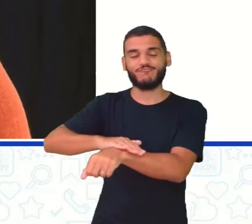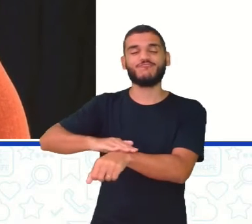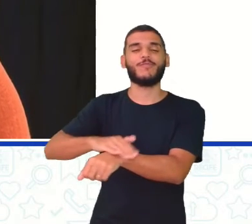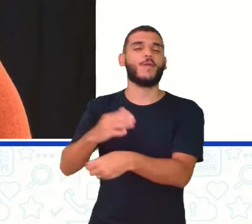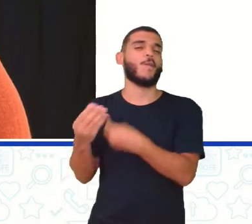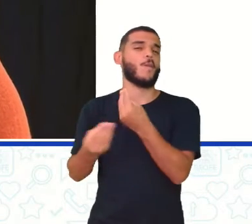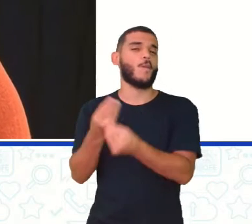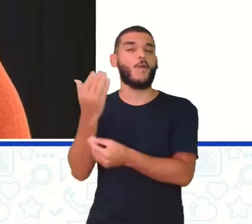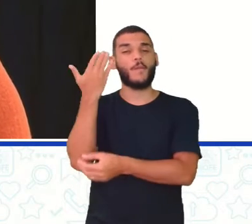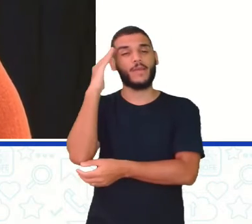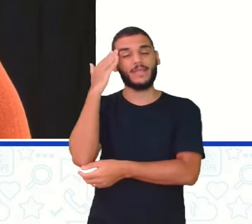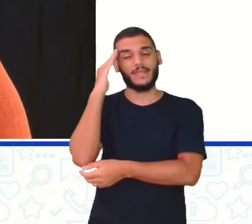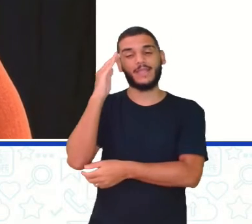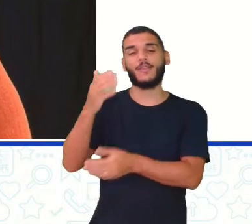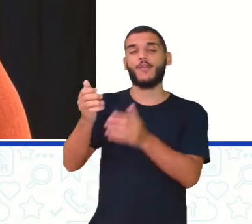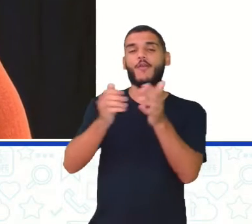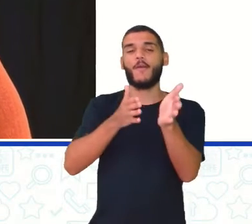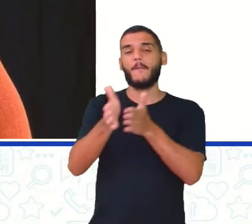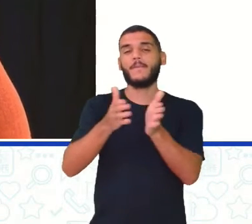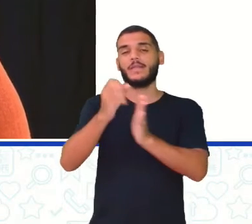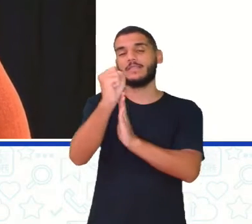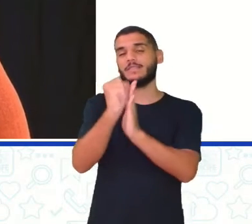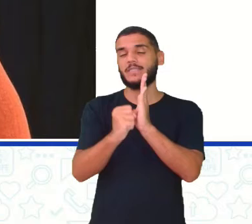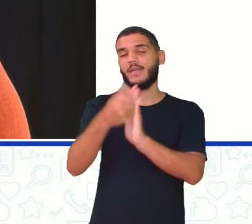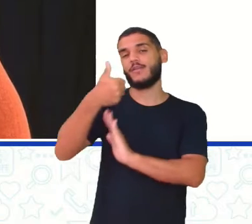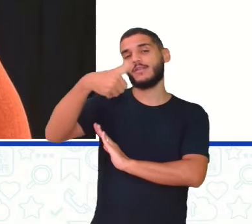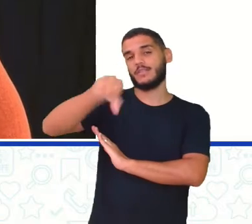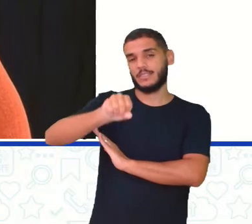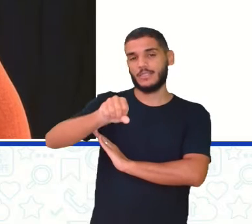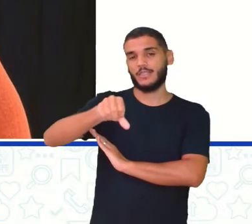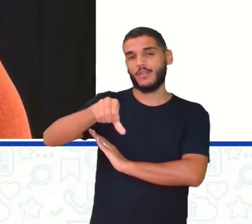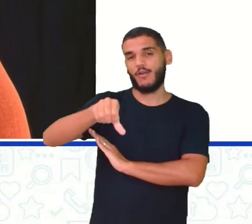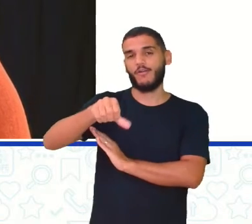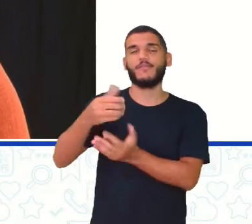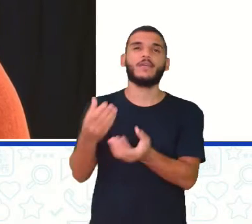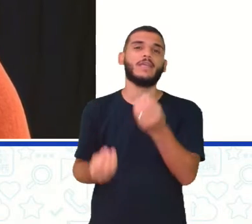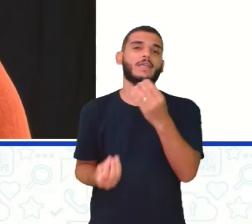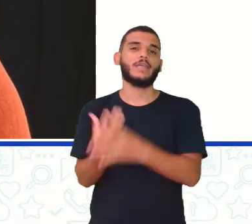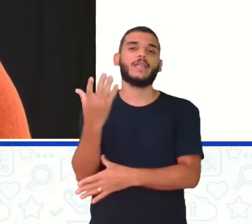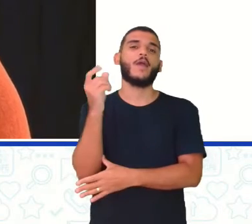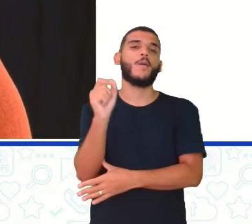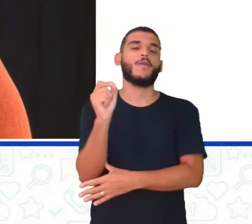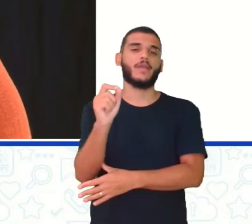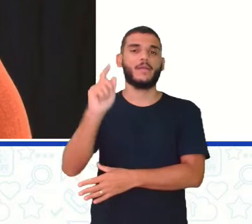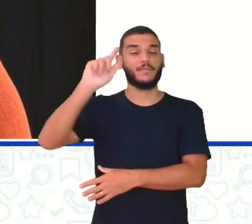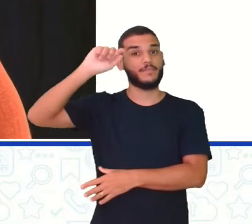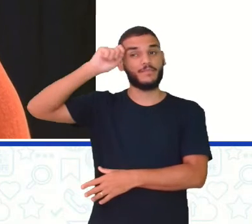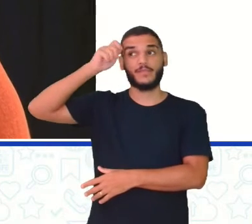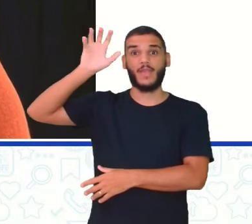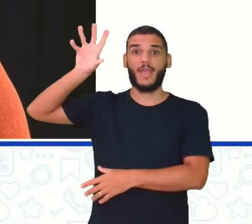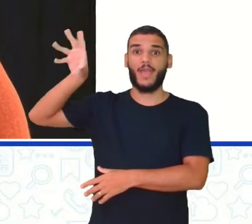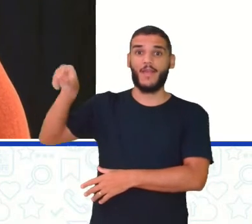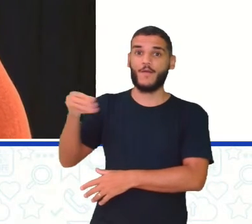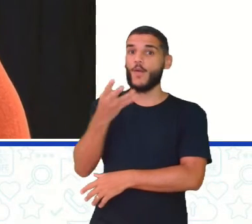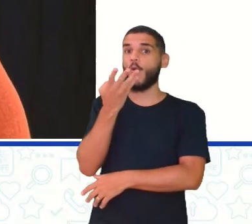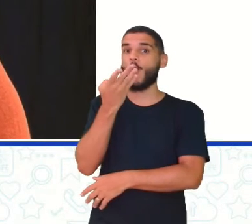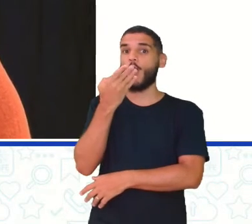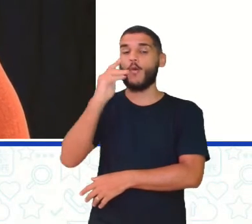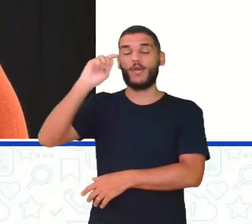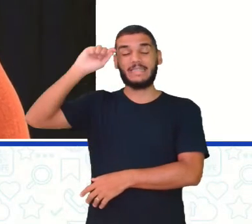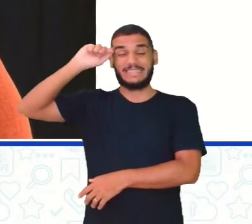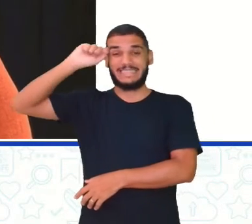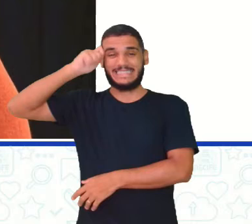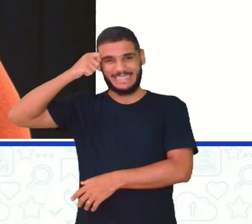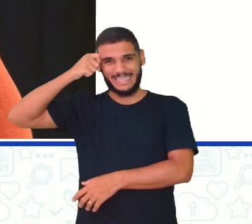por que no século XIX surge uma África negra. Em contraposição, a gente nunca pensa numa história